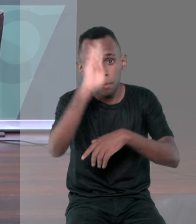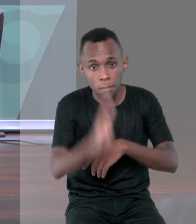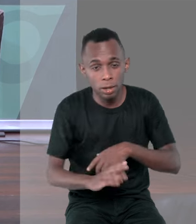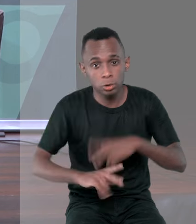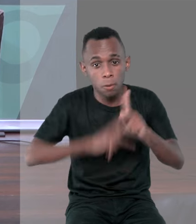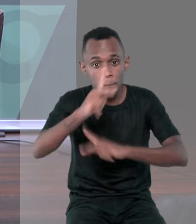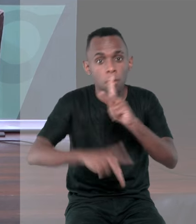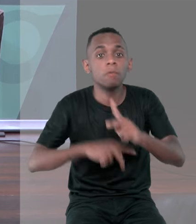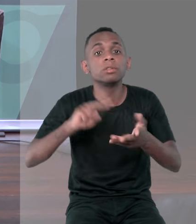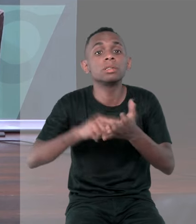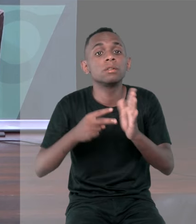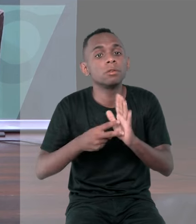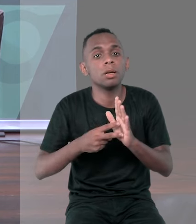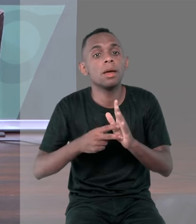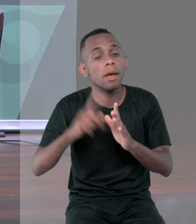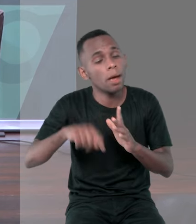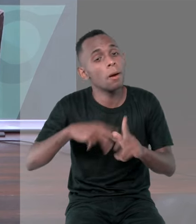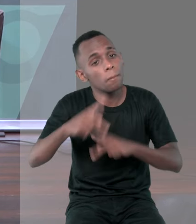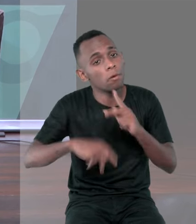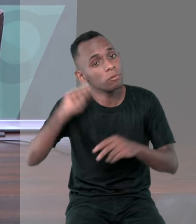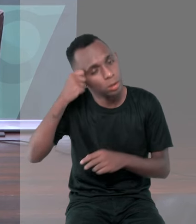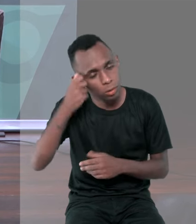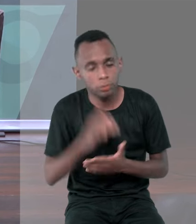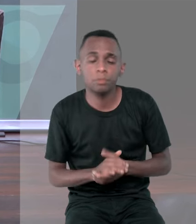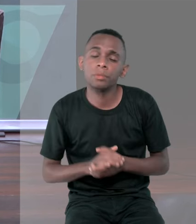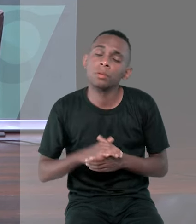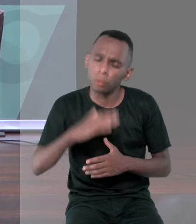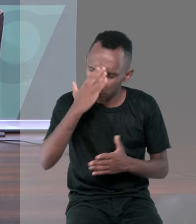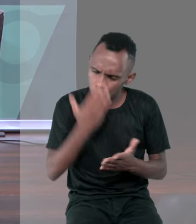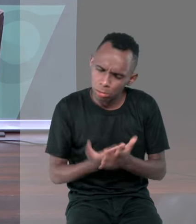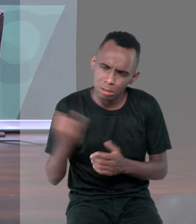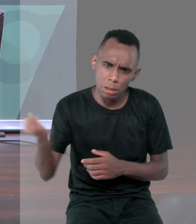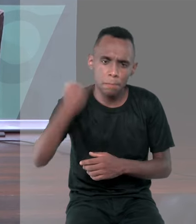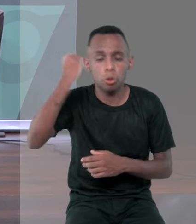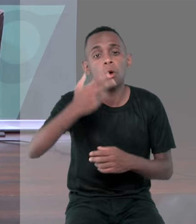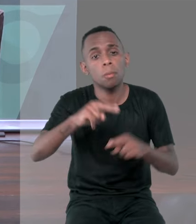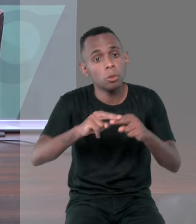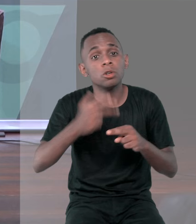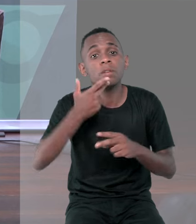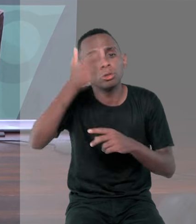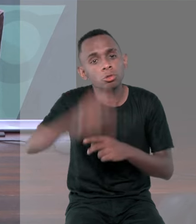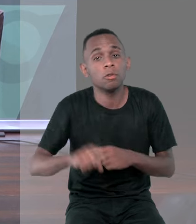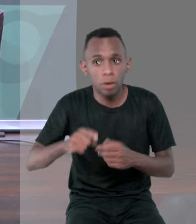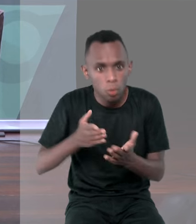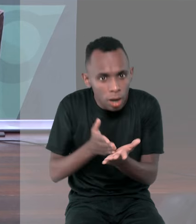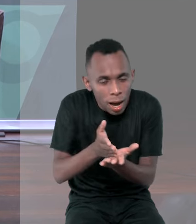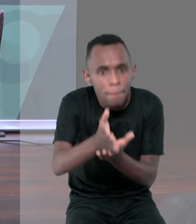é de pessoas não brancas. Então, acho que é muito importante, e por isso que eu reforço, é um caminho sem